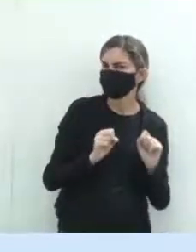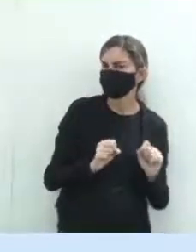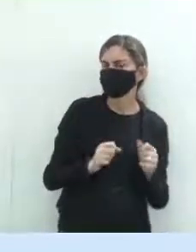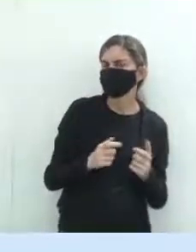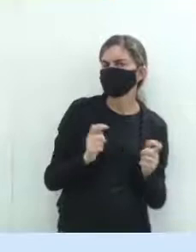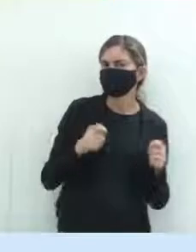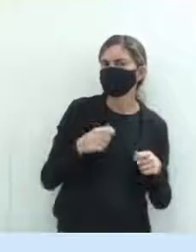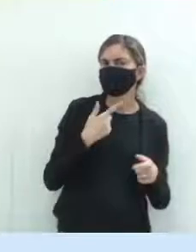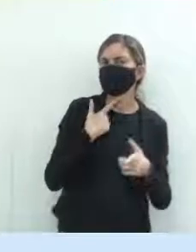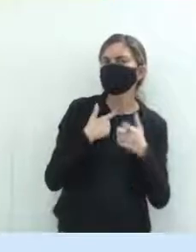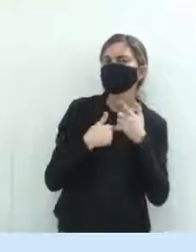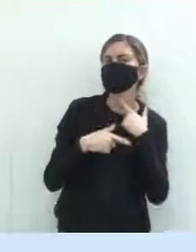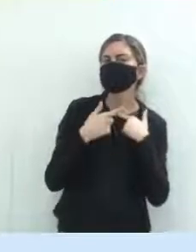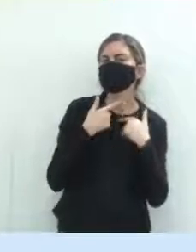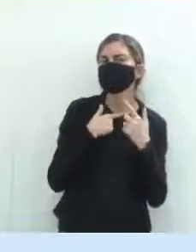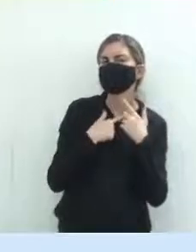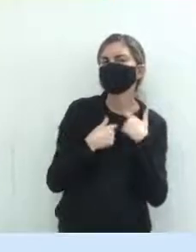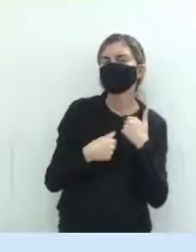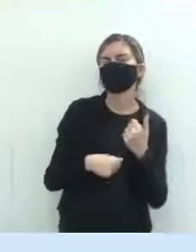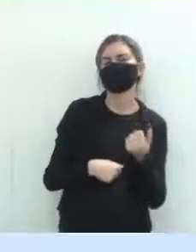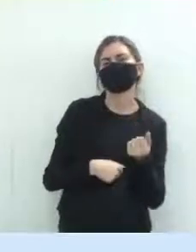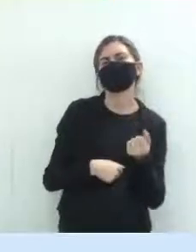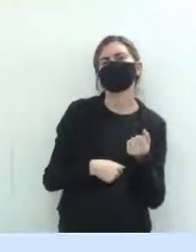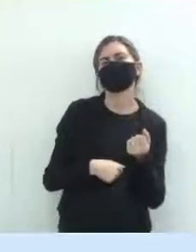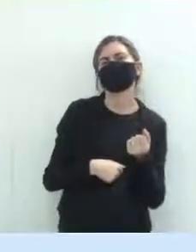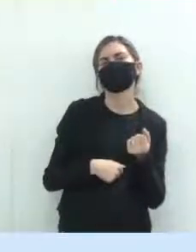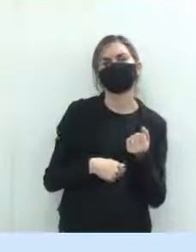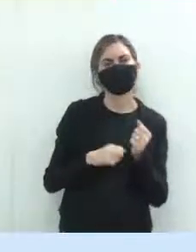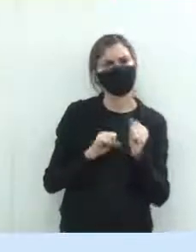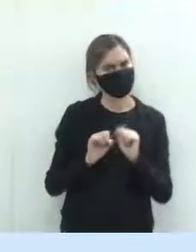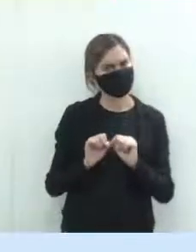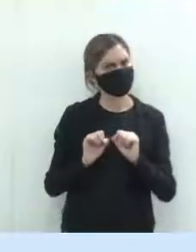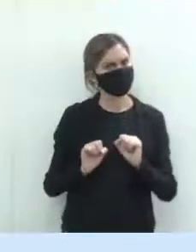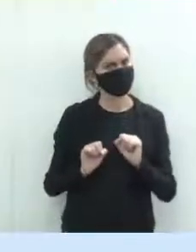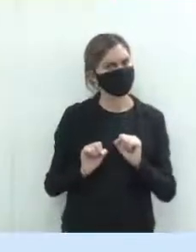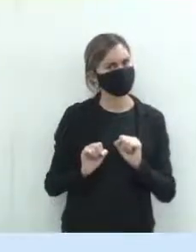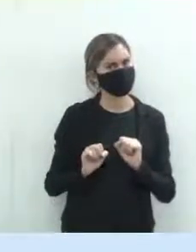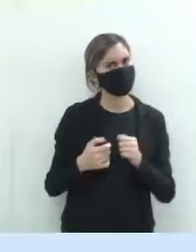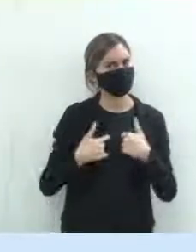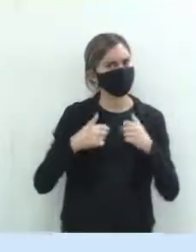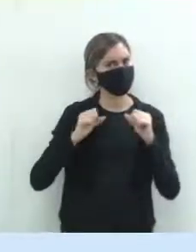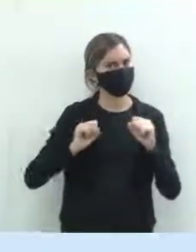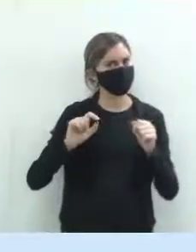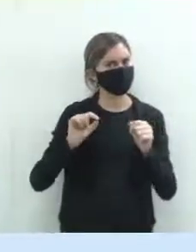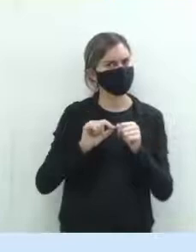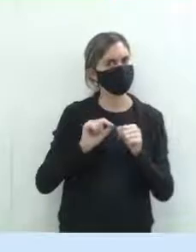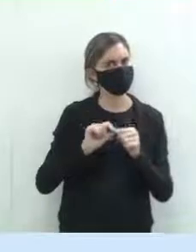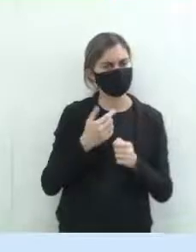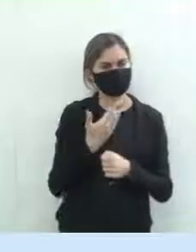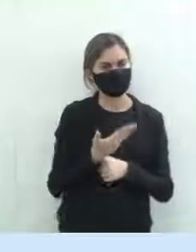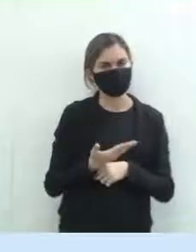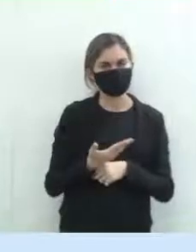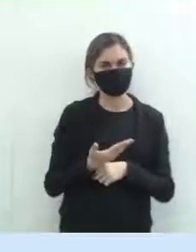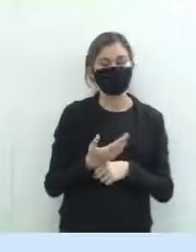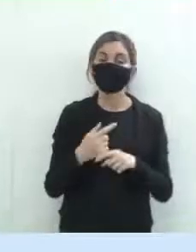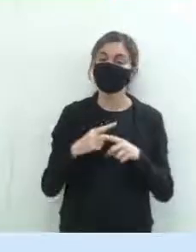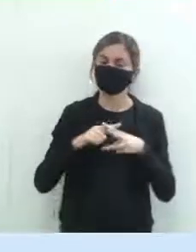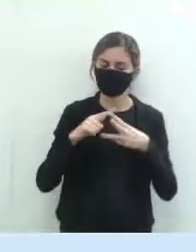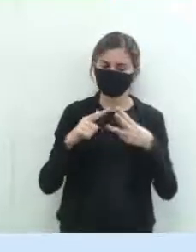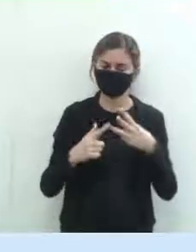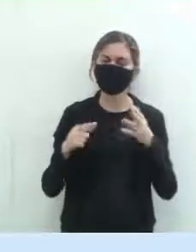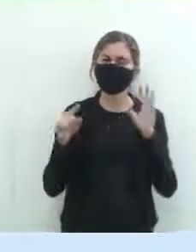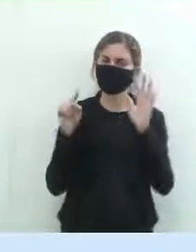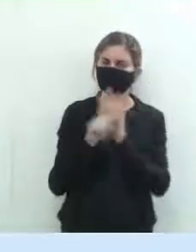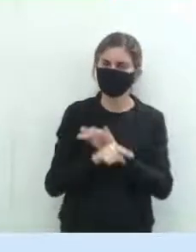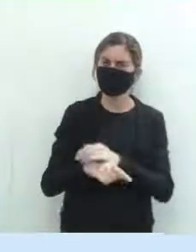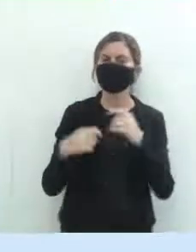meus desejos, à minha vontade? Será que eu posso fazer isso? Então são 3 perguntas